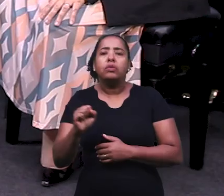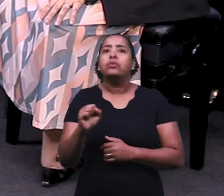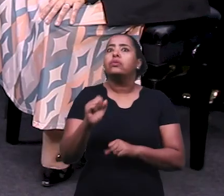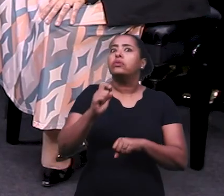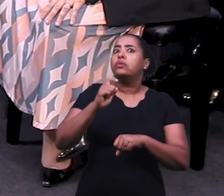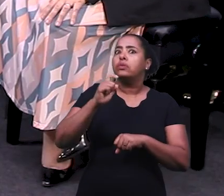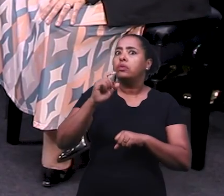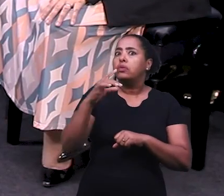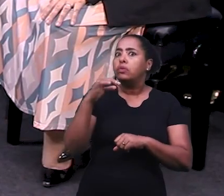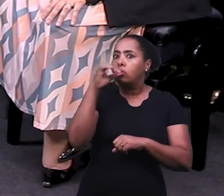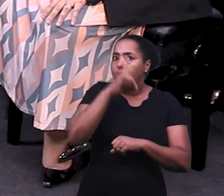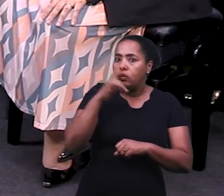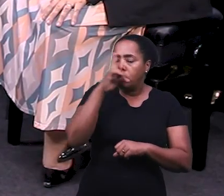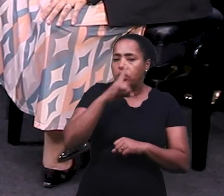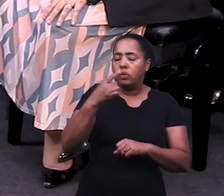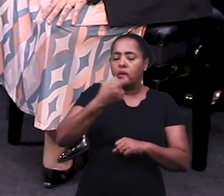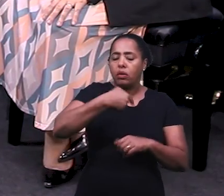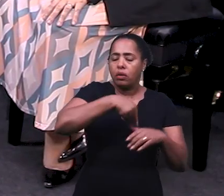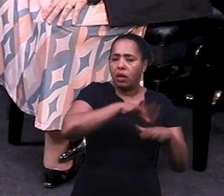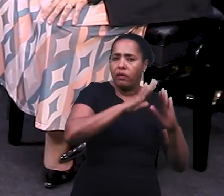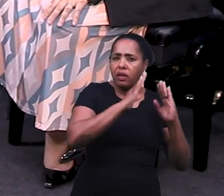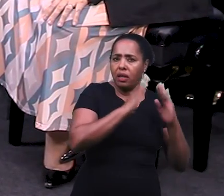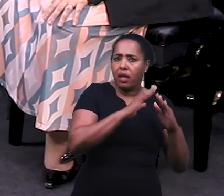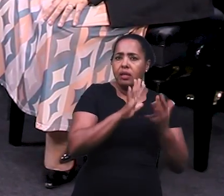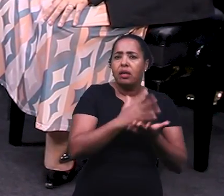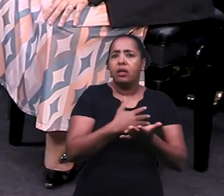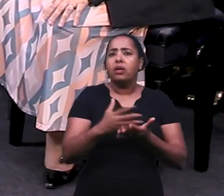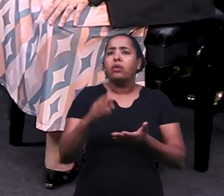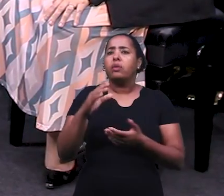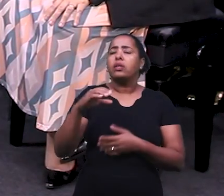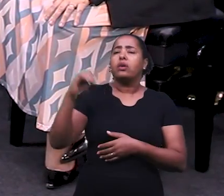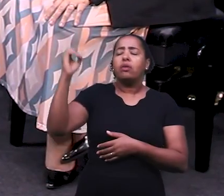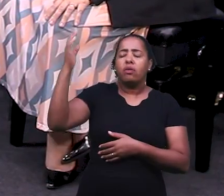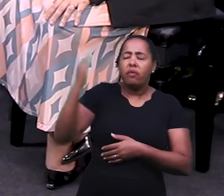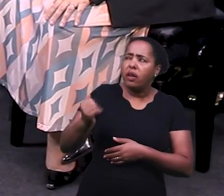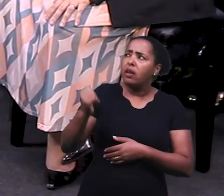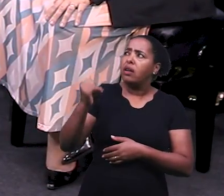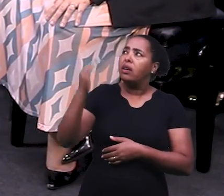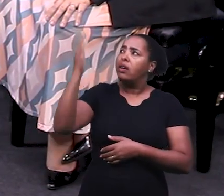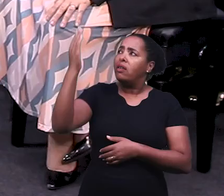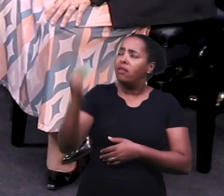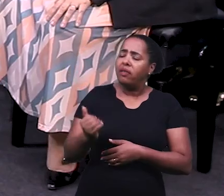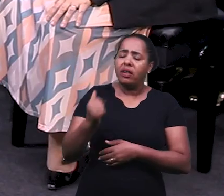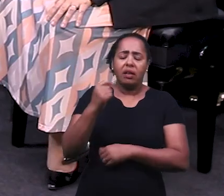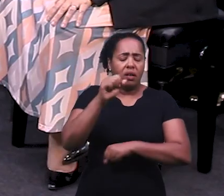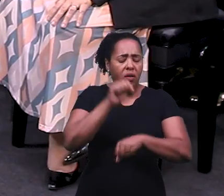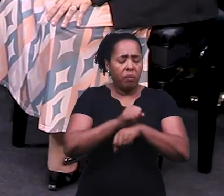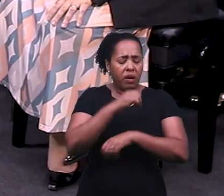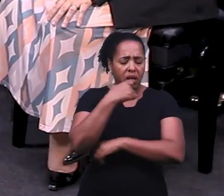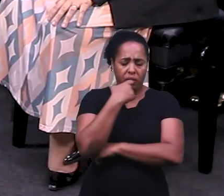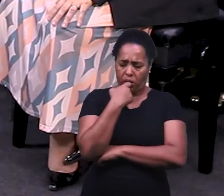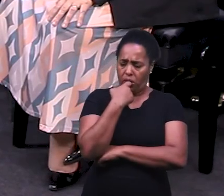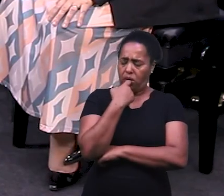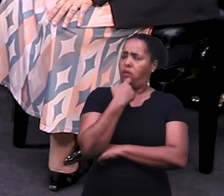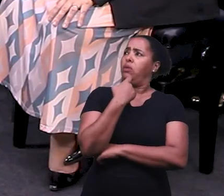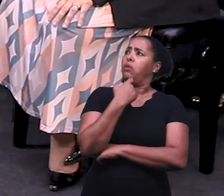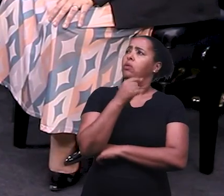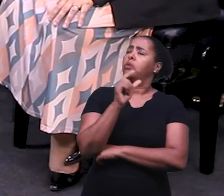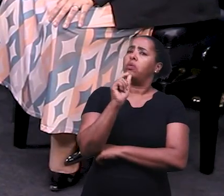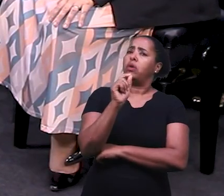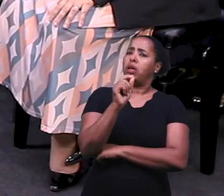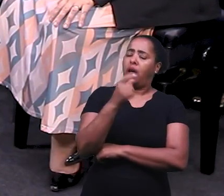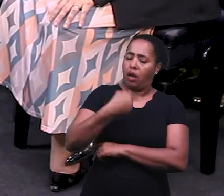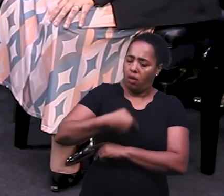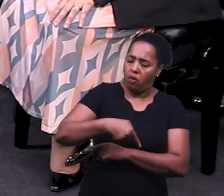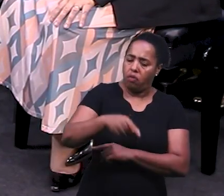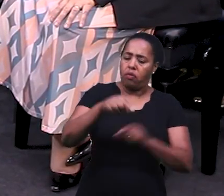E aí, um belo dia, num domingo, eu em casa, eu comecei a cantar ó venha, eu parei e falei, não,